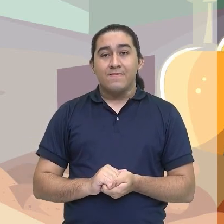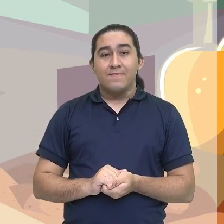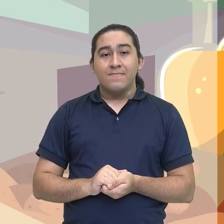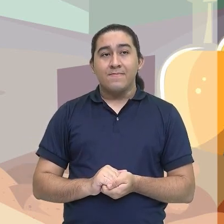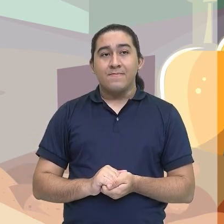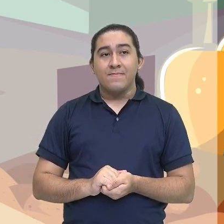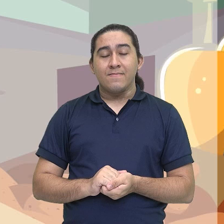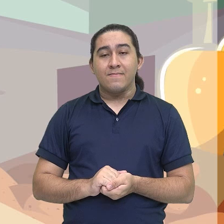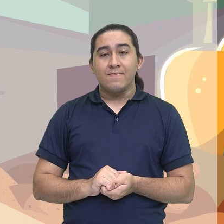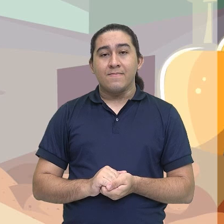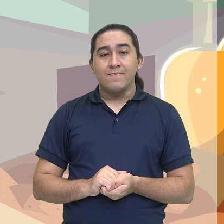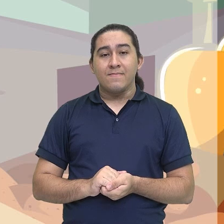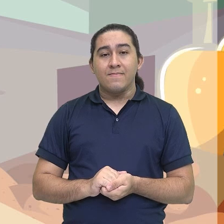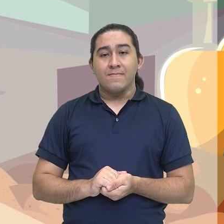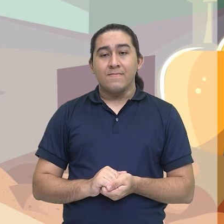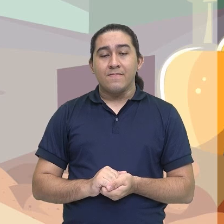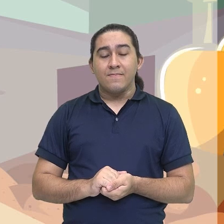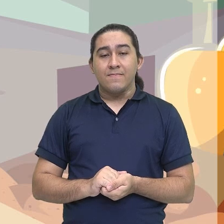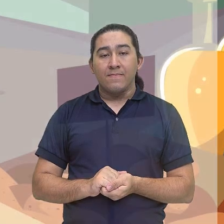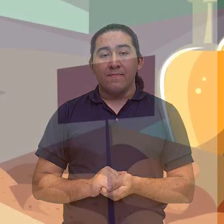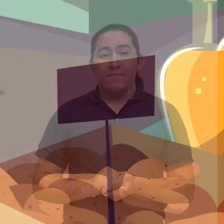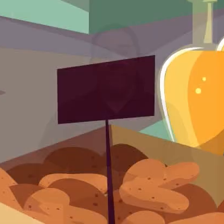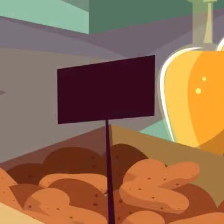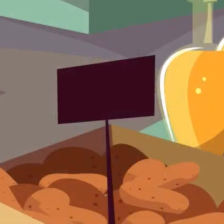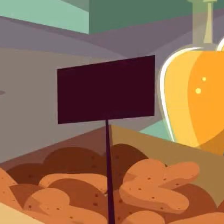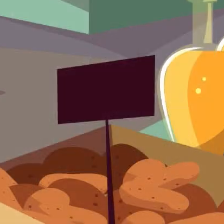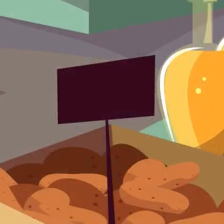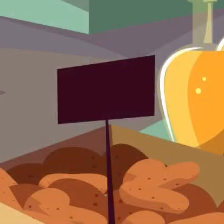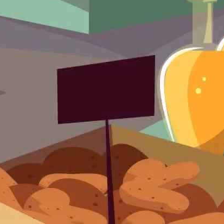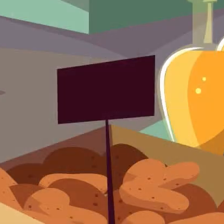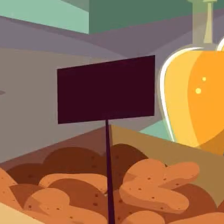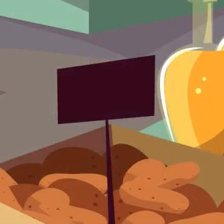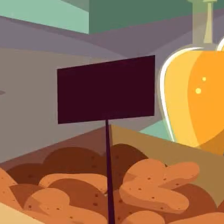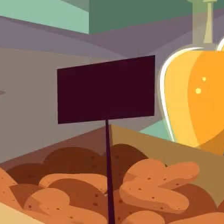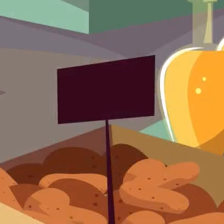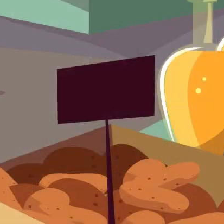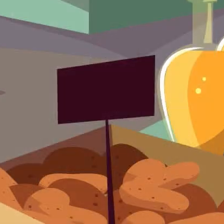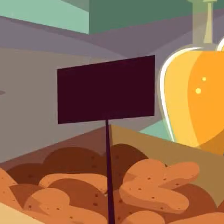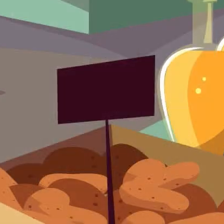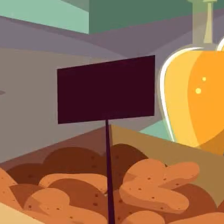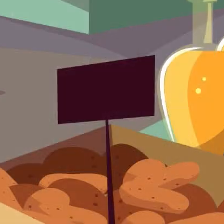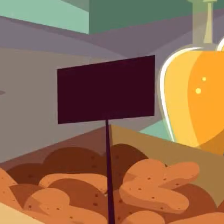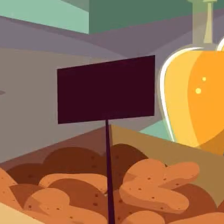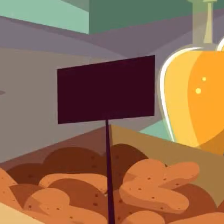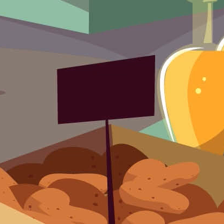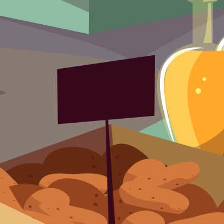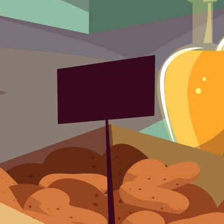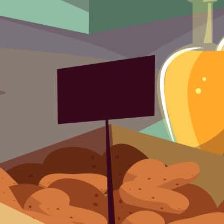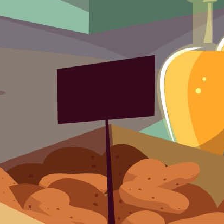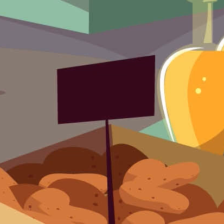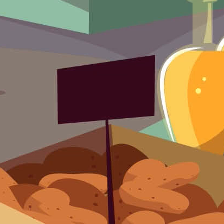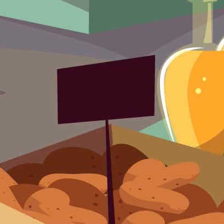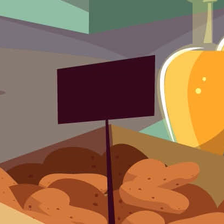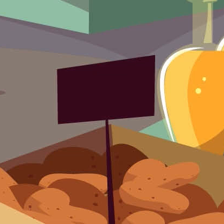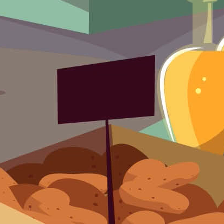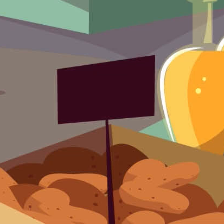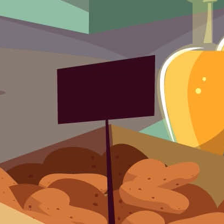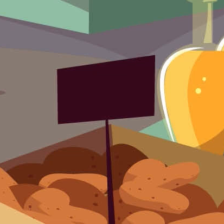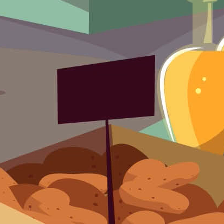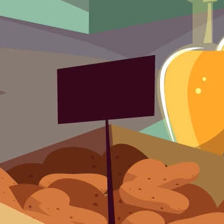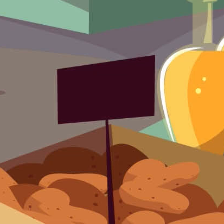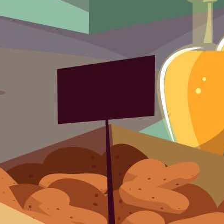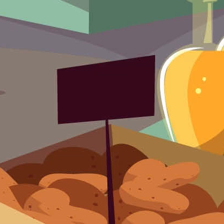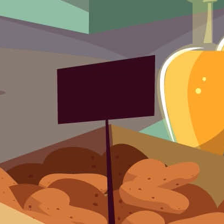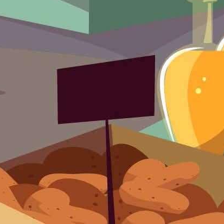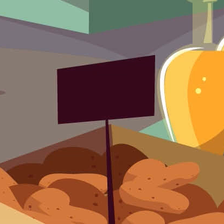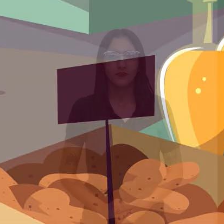Então, se um lugar fala tangerina, lá na outra região, mexerica, isso tudo aqui dentro do